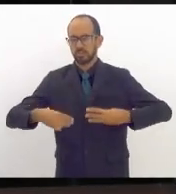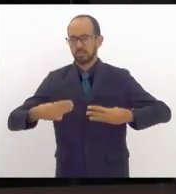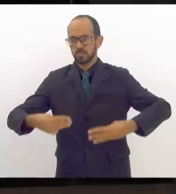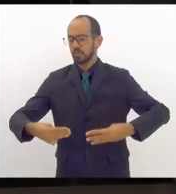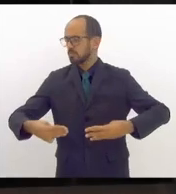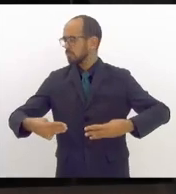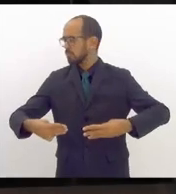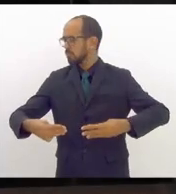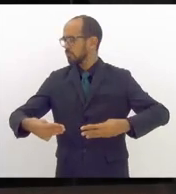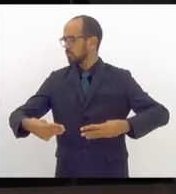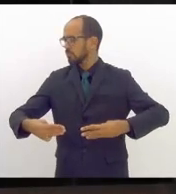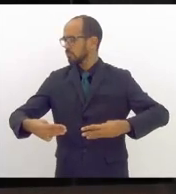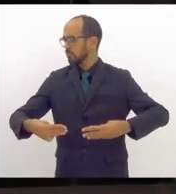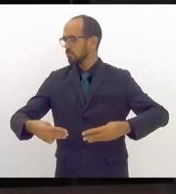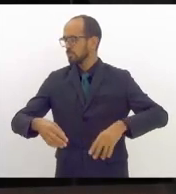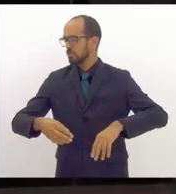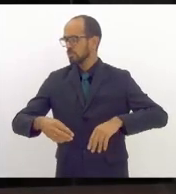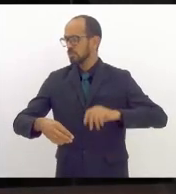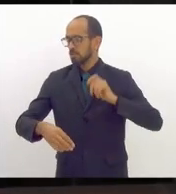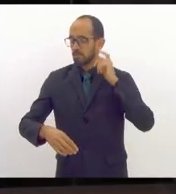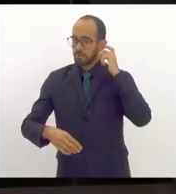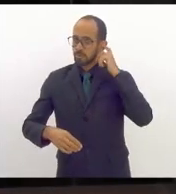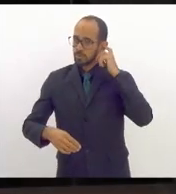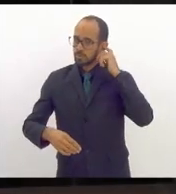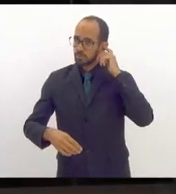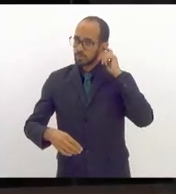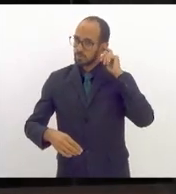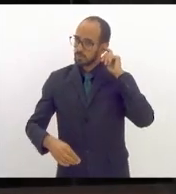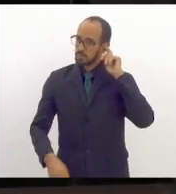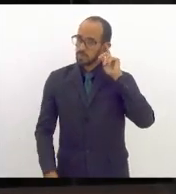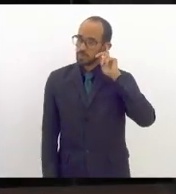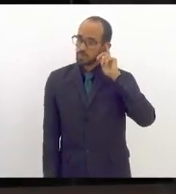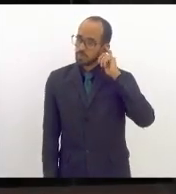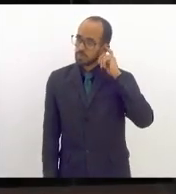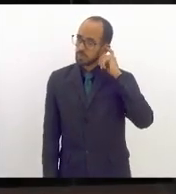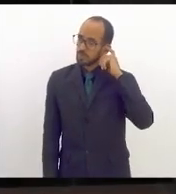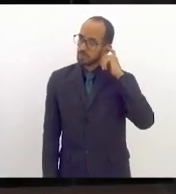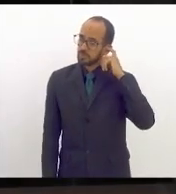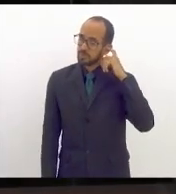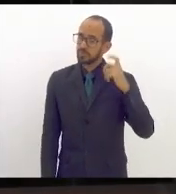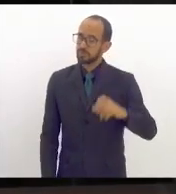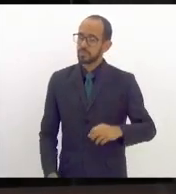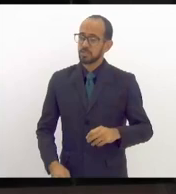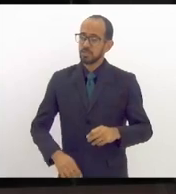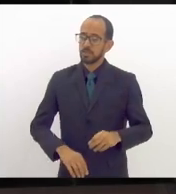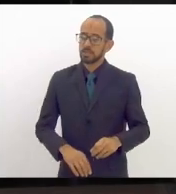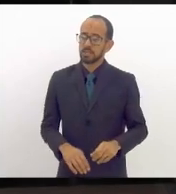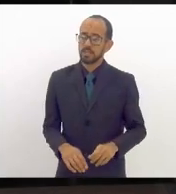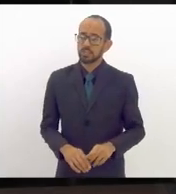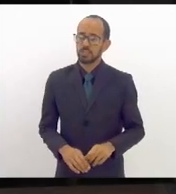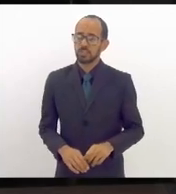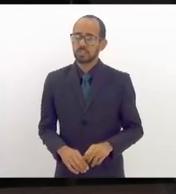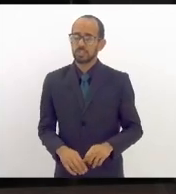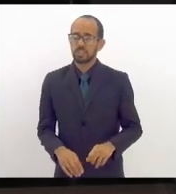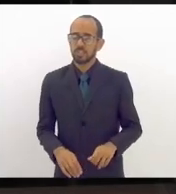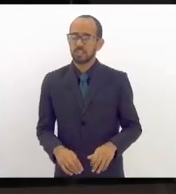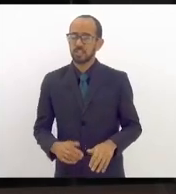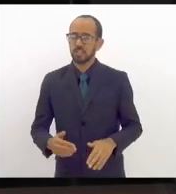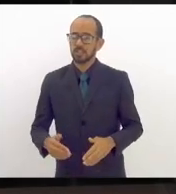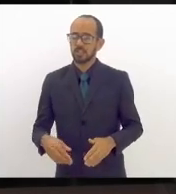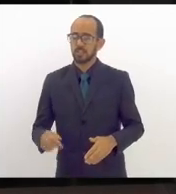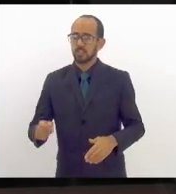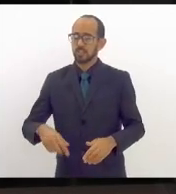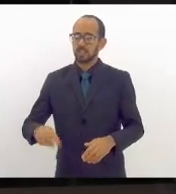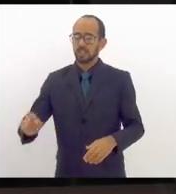Moraes não tem não tem é uma forma de você afirmar aquilo que